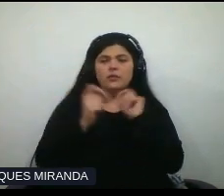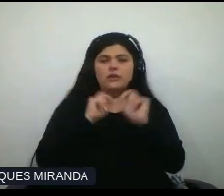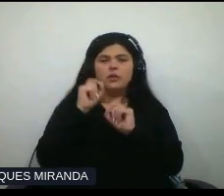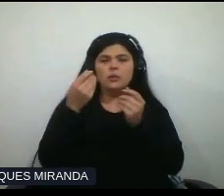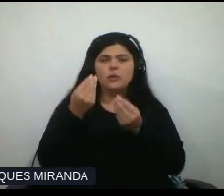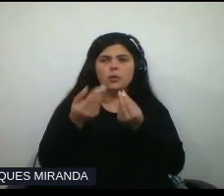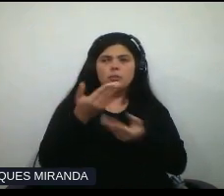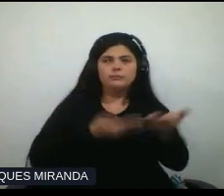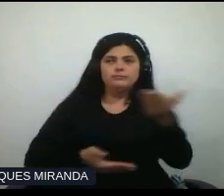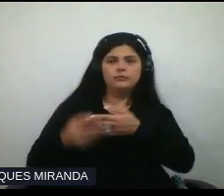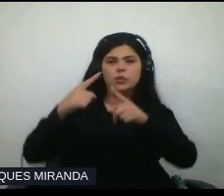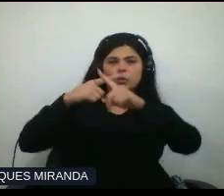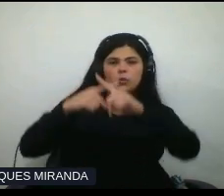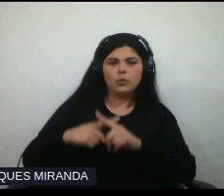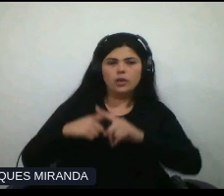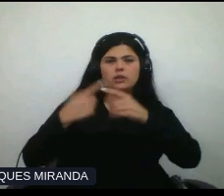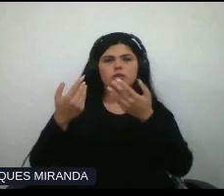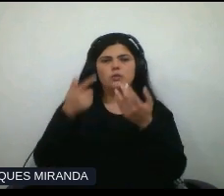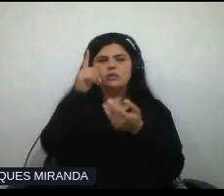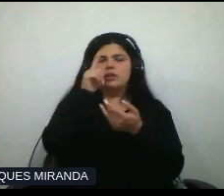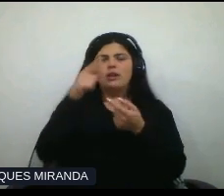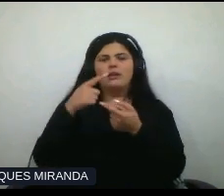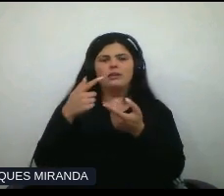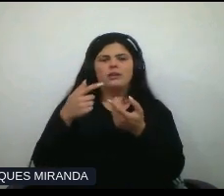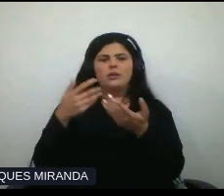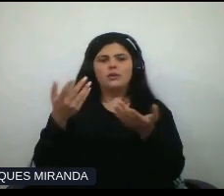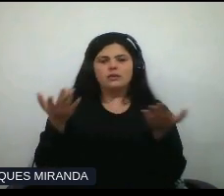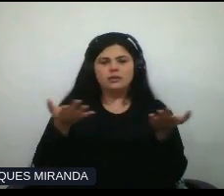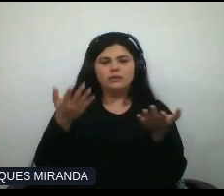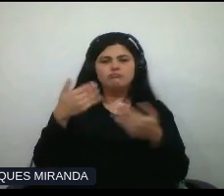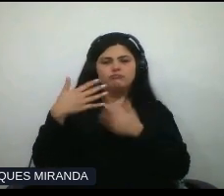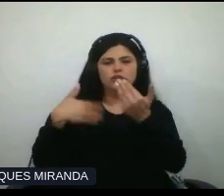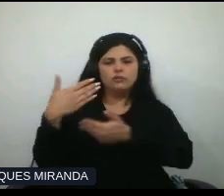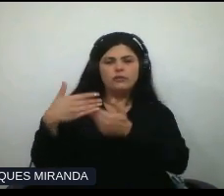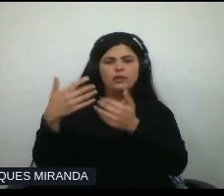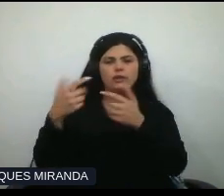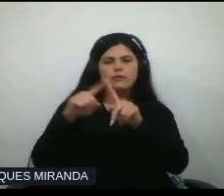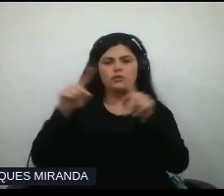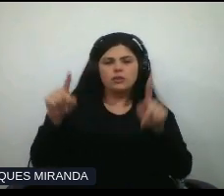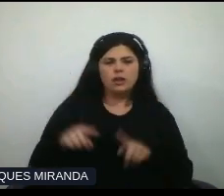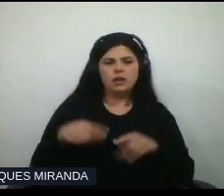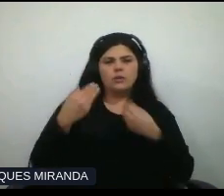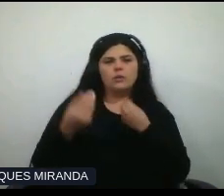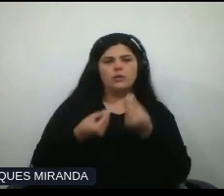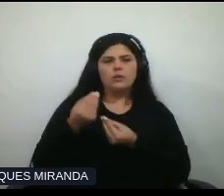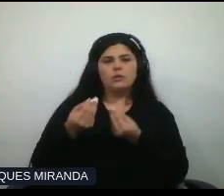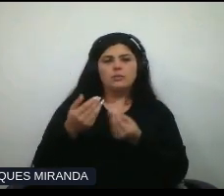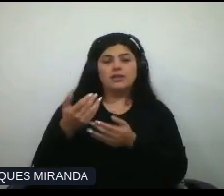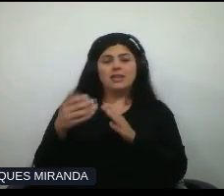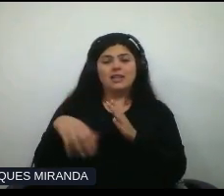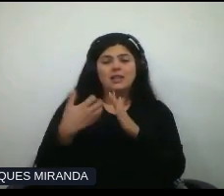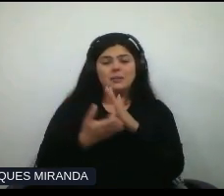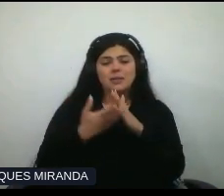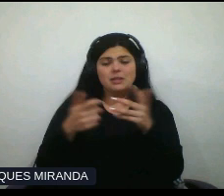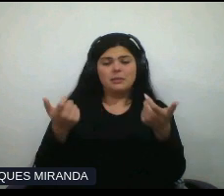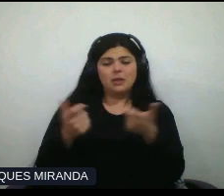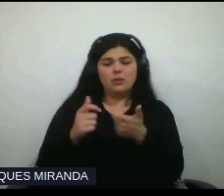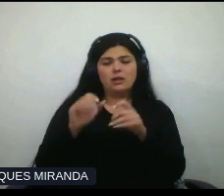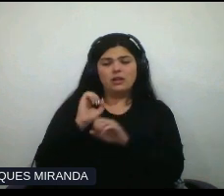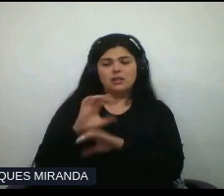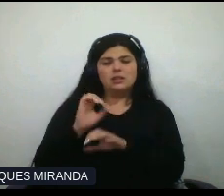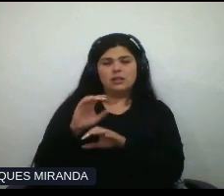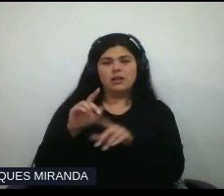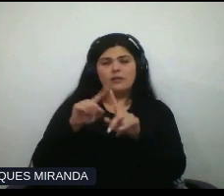sendo concorrente, como que a gente fala, opa, vamos desenvolver o funcionário? Como que a gente chega nas empresas menores para desenvolver